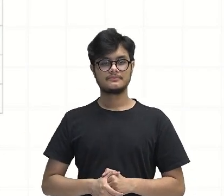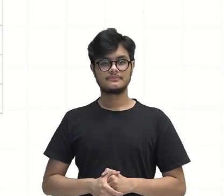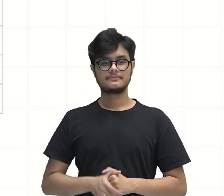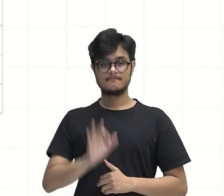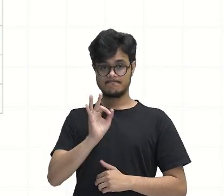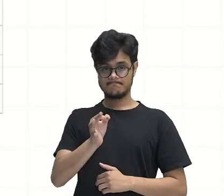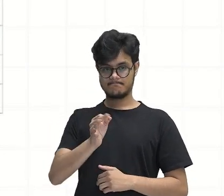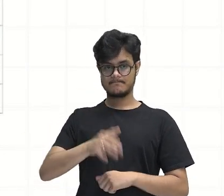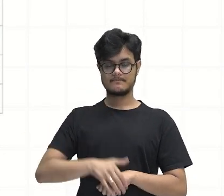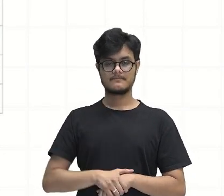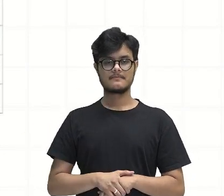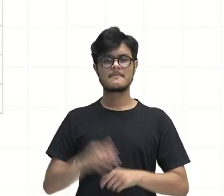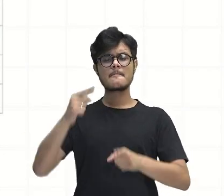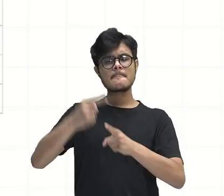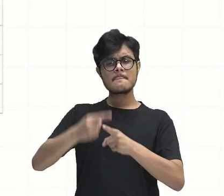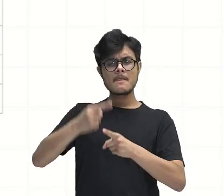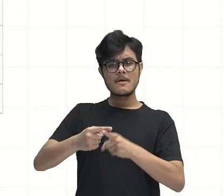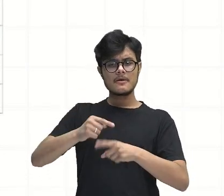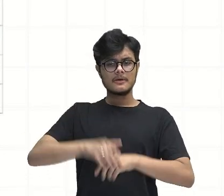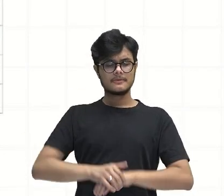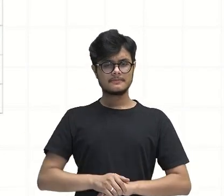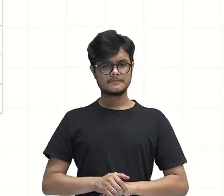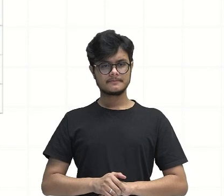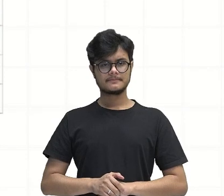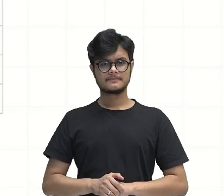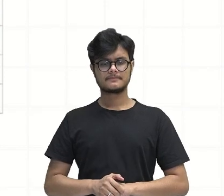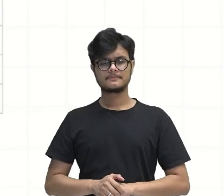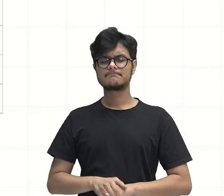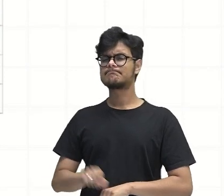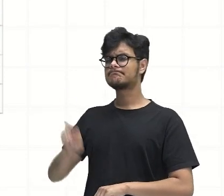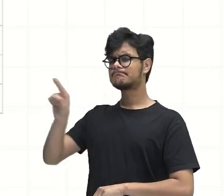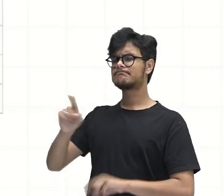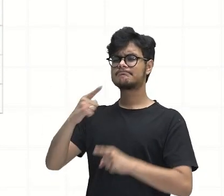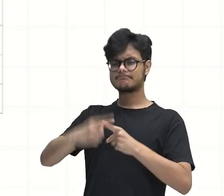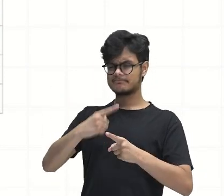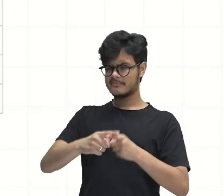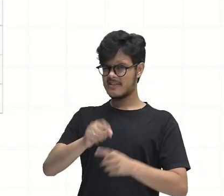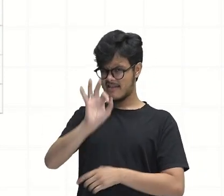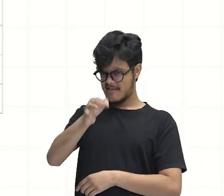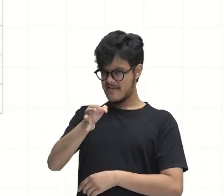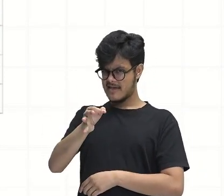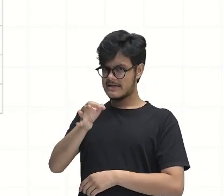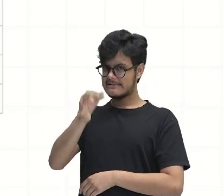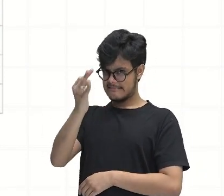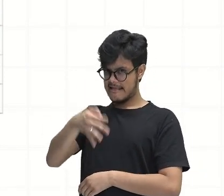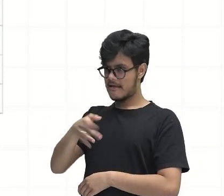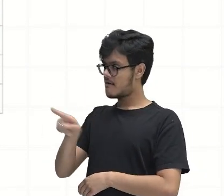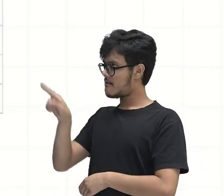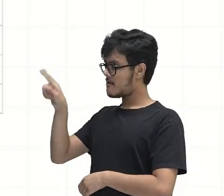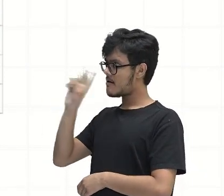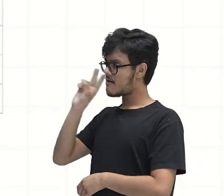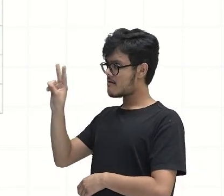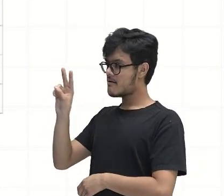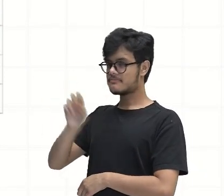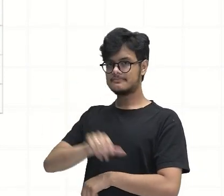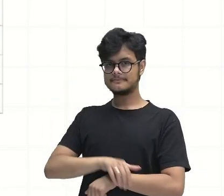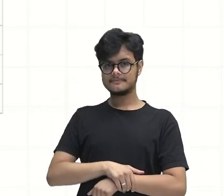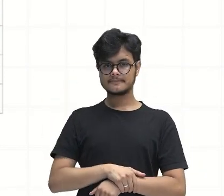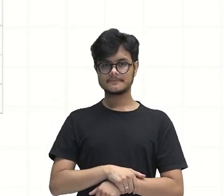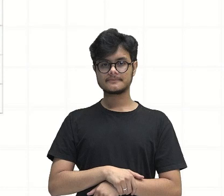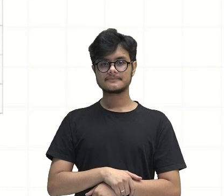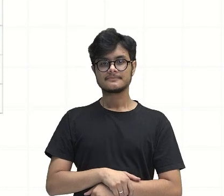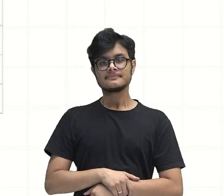Certo? Por quê? Vamos ver se bate com os valores que a gente encontrou. Então,